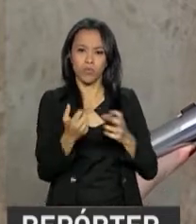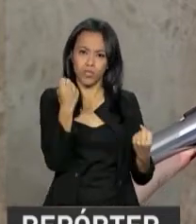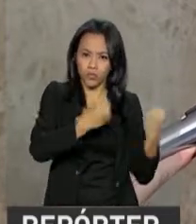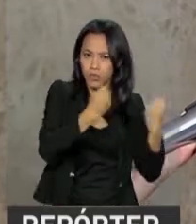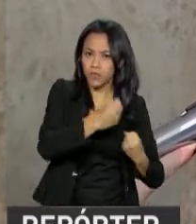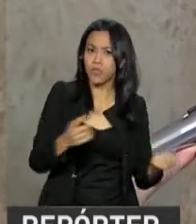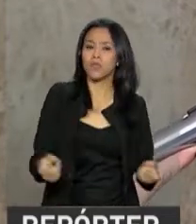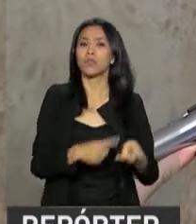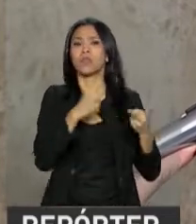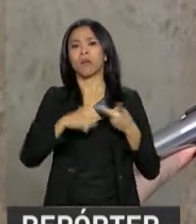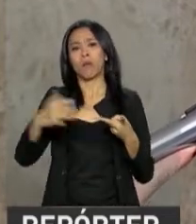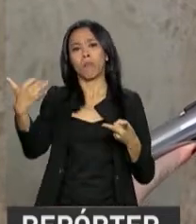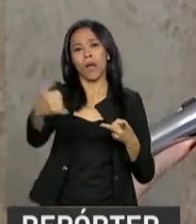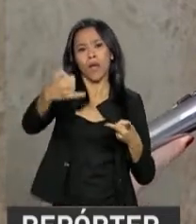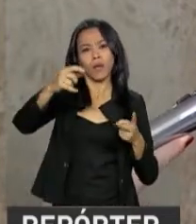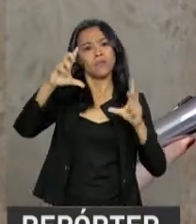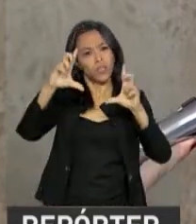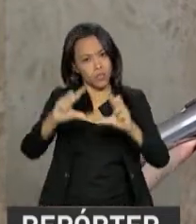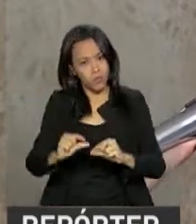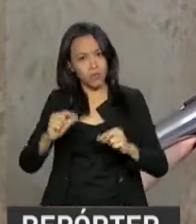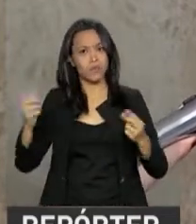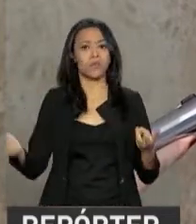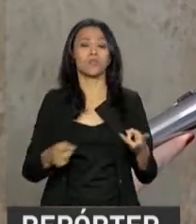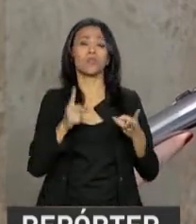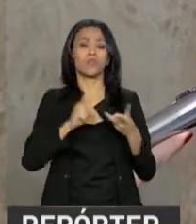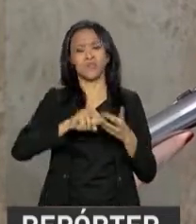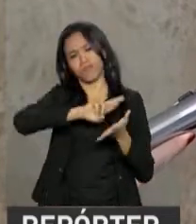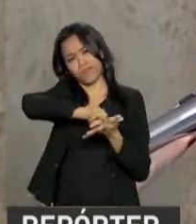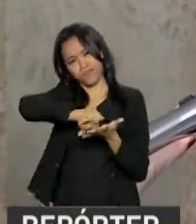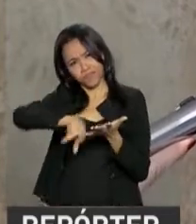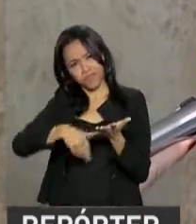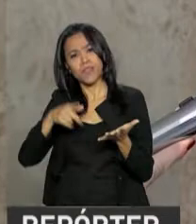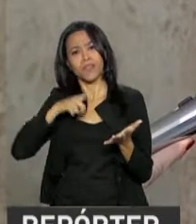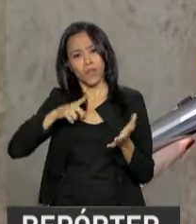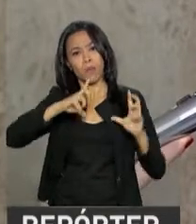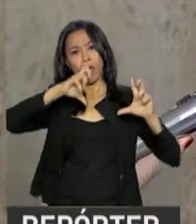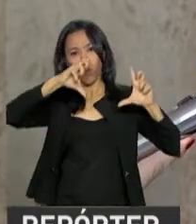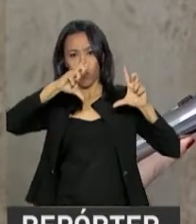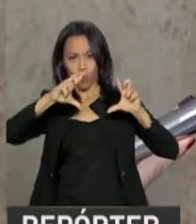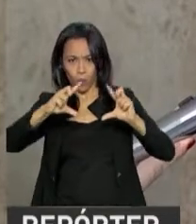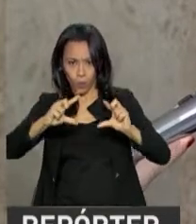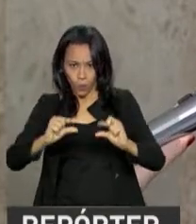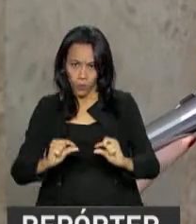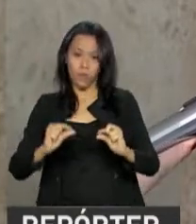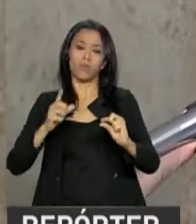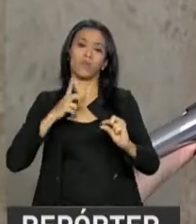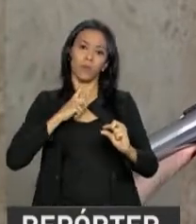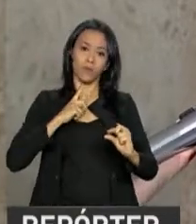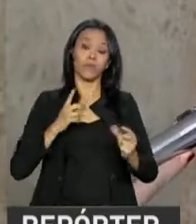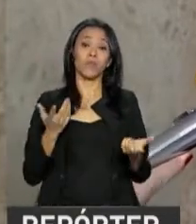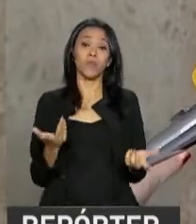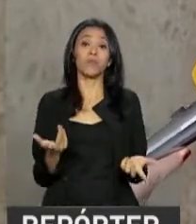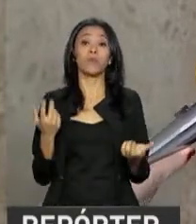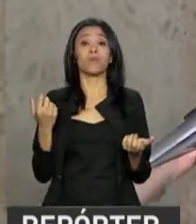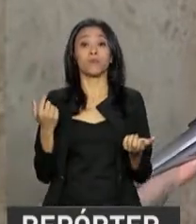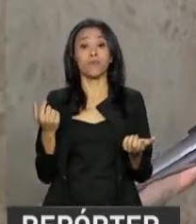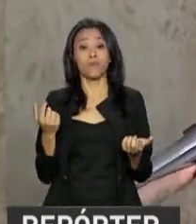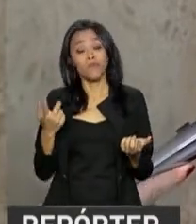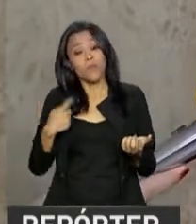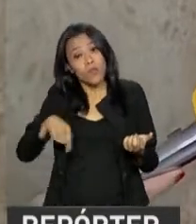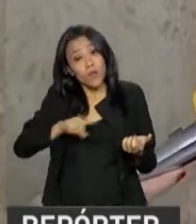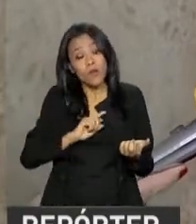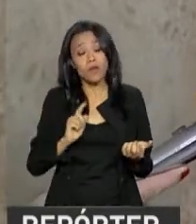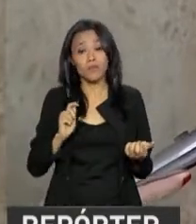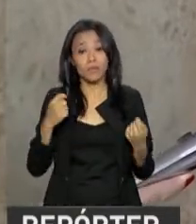homicídios dolosos caiu letalidade cargo enfim há uma queda muito significativa o que está indicar embora a gente tem que observar